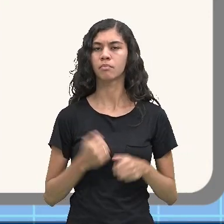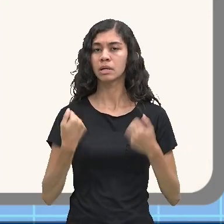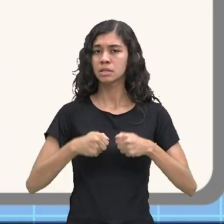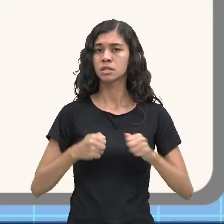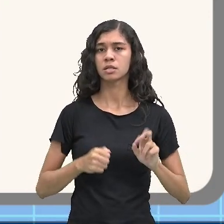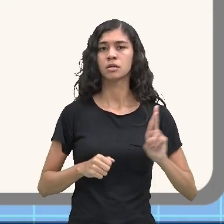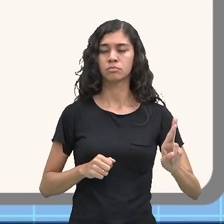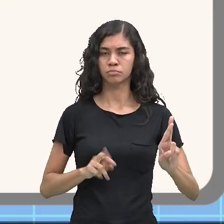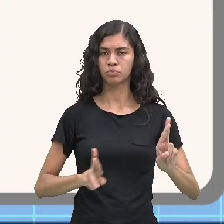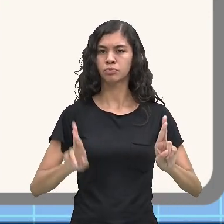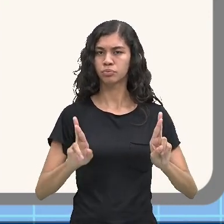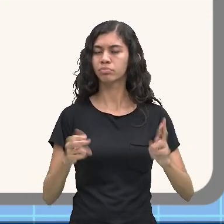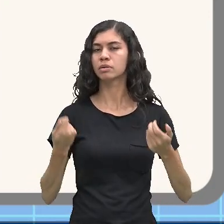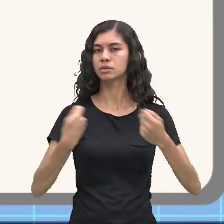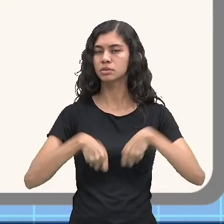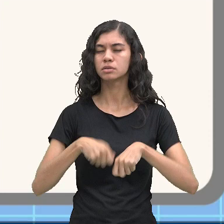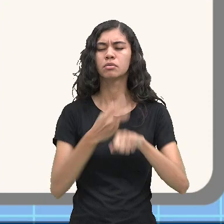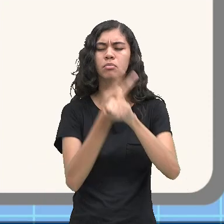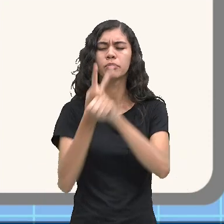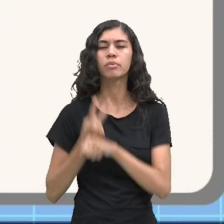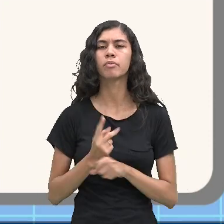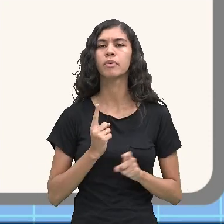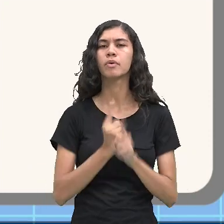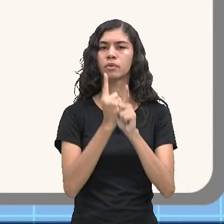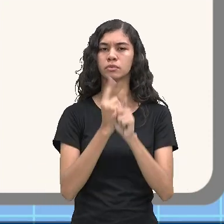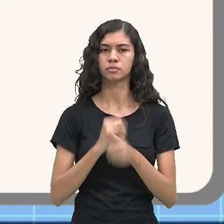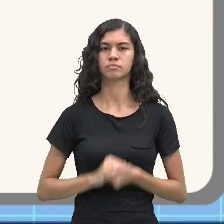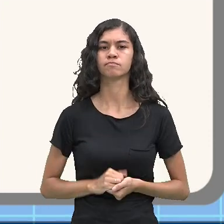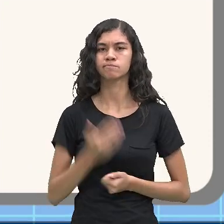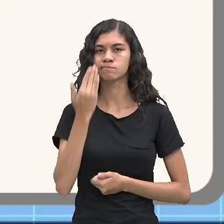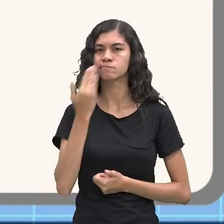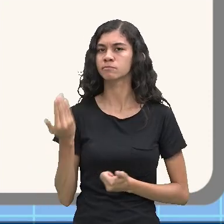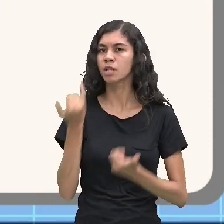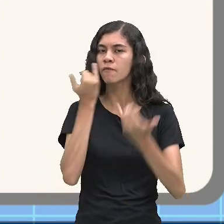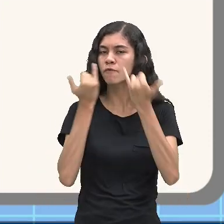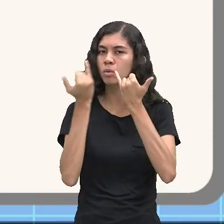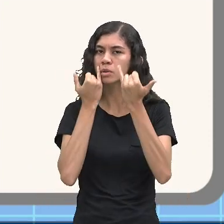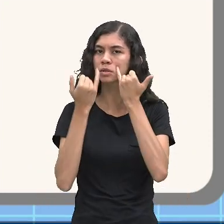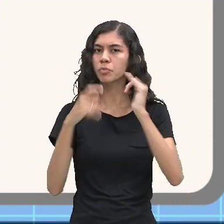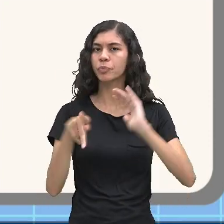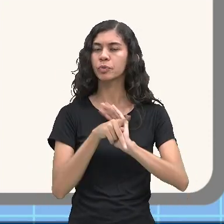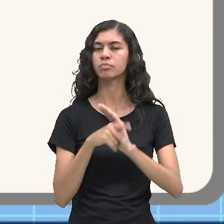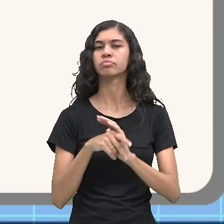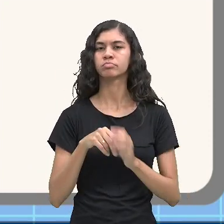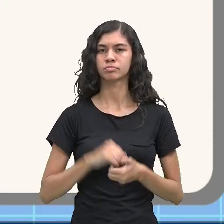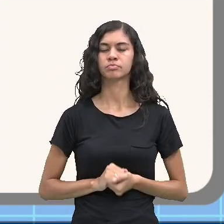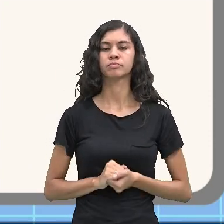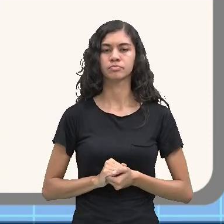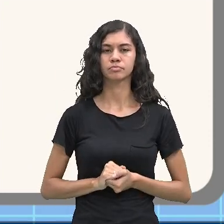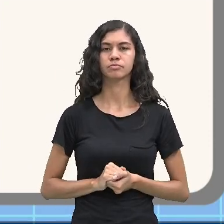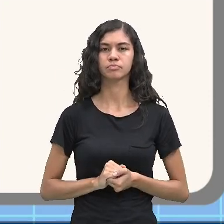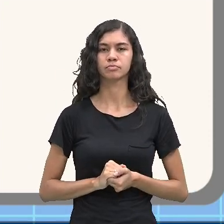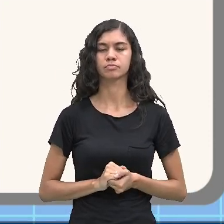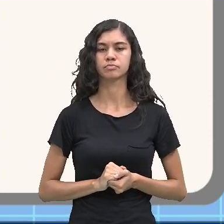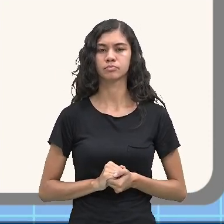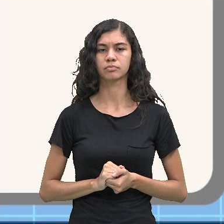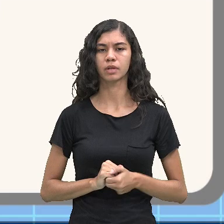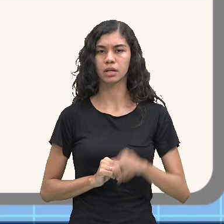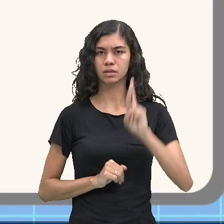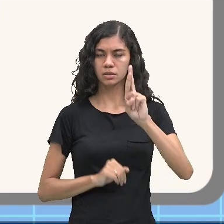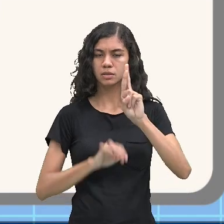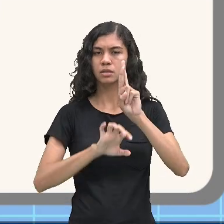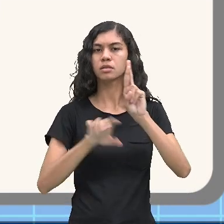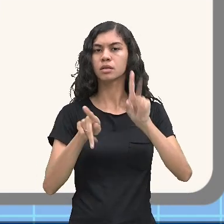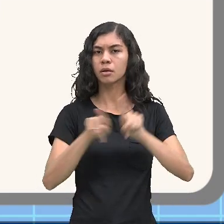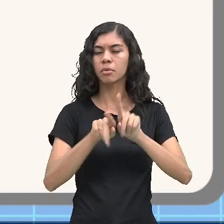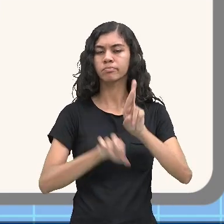é? Vamos lá atrás? Olha só, aqui estão os dados da questão, a resistência de cada gerador, a força eletromotriz de cada